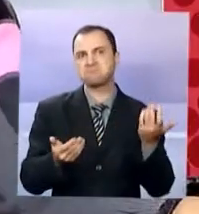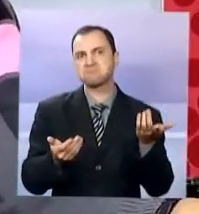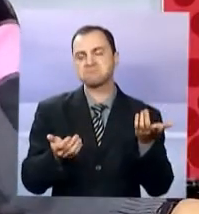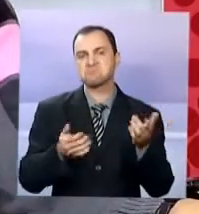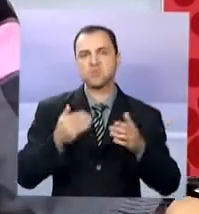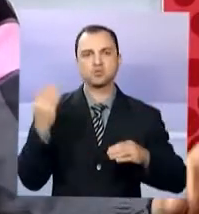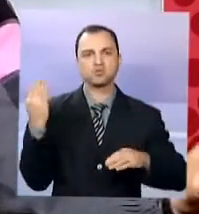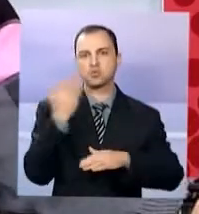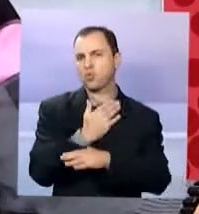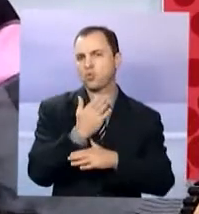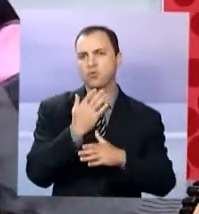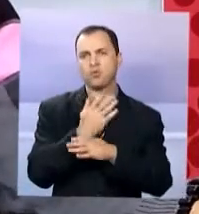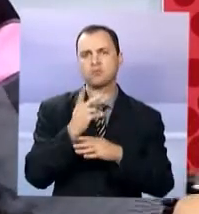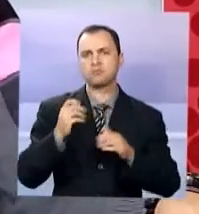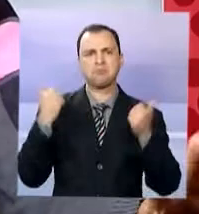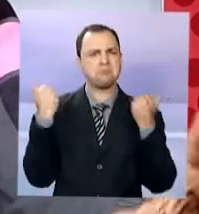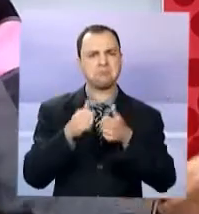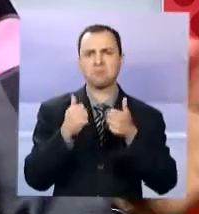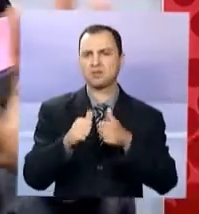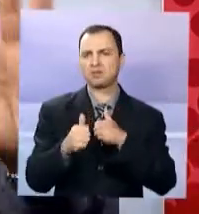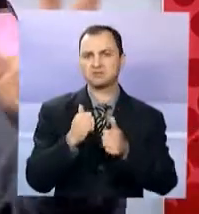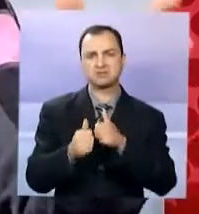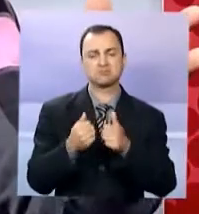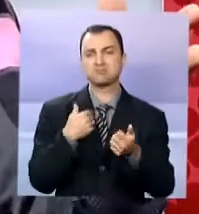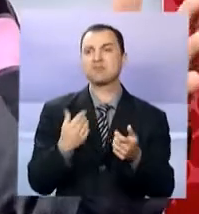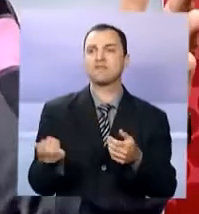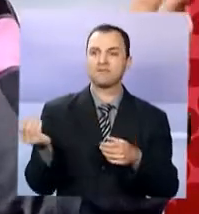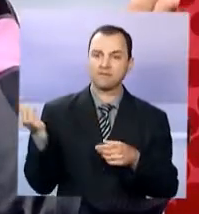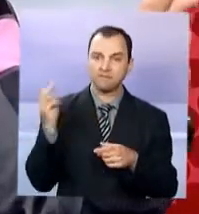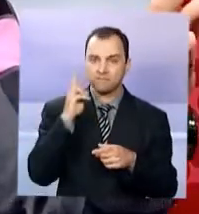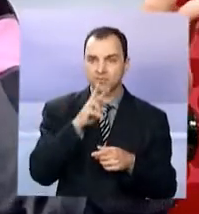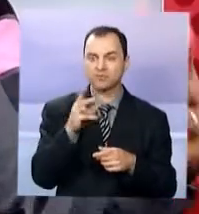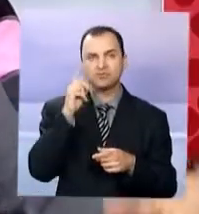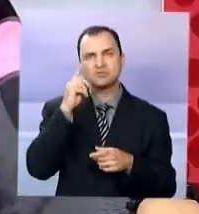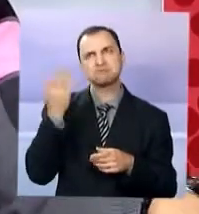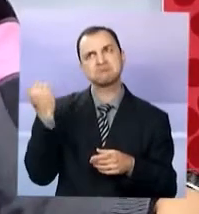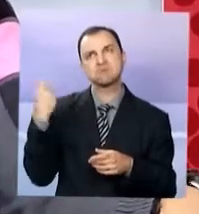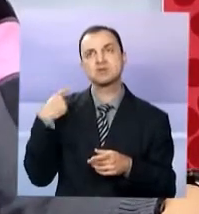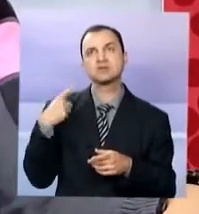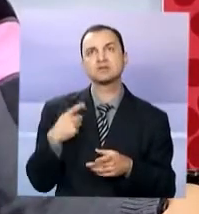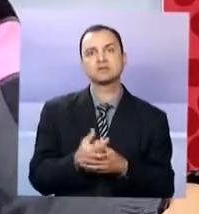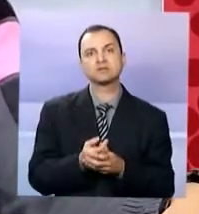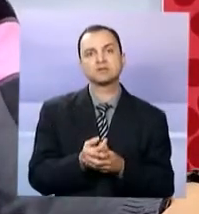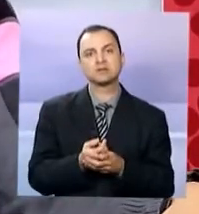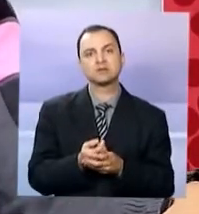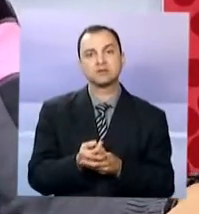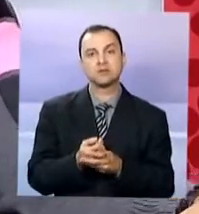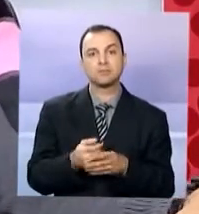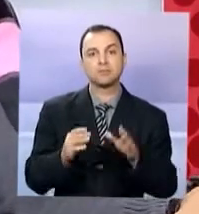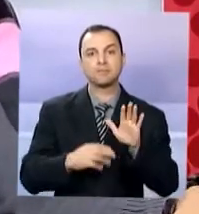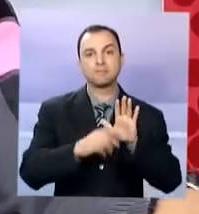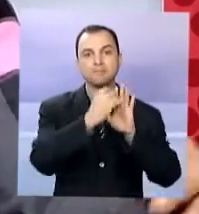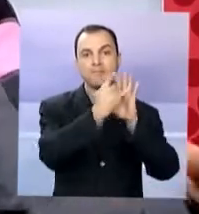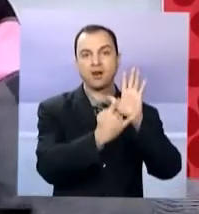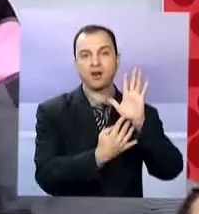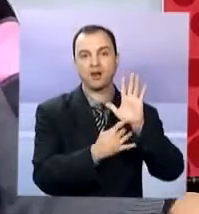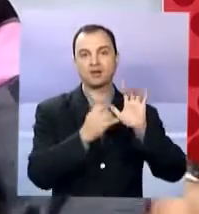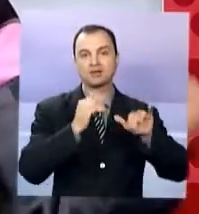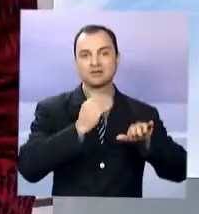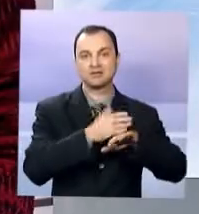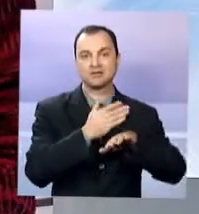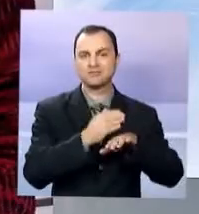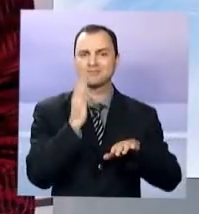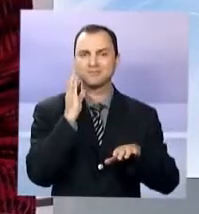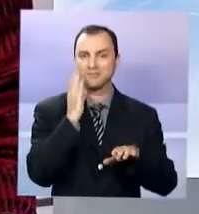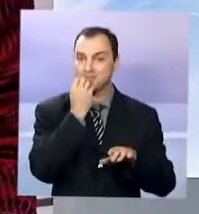do judô da do próprio atletismo tão também como eu vi outro dia a planilha de Treinamento muito